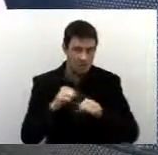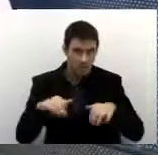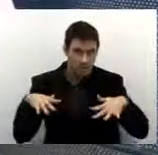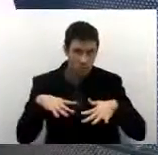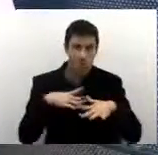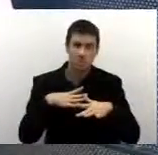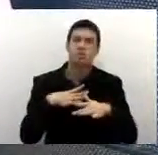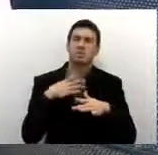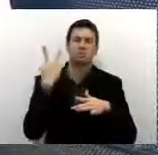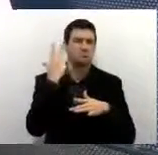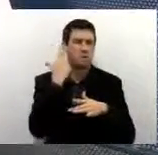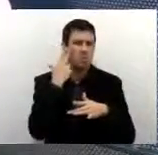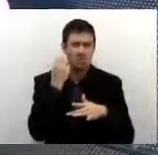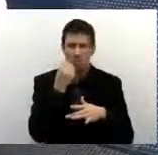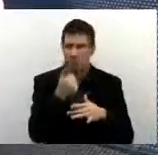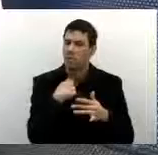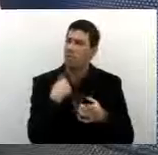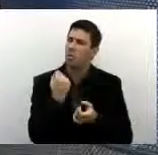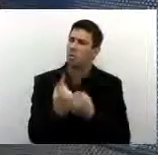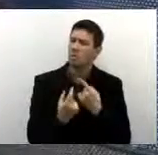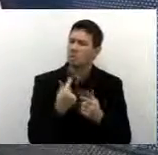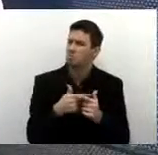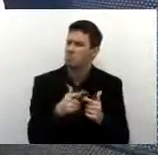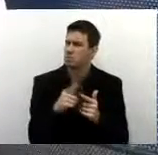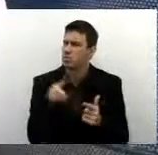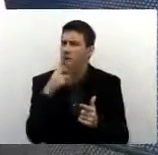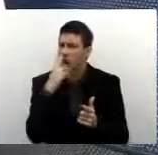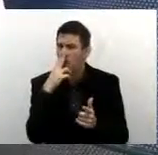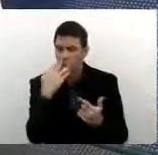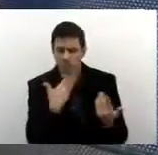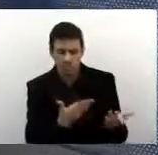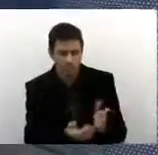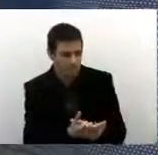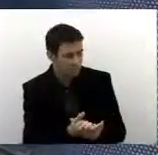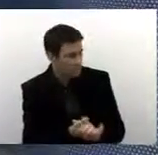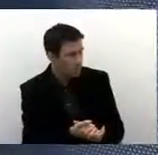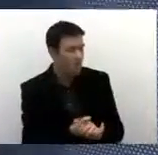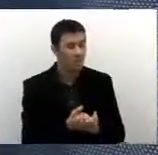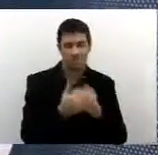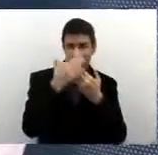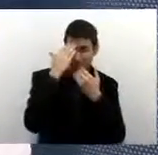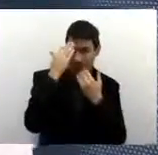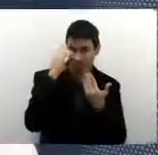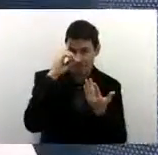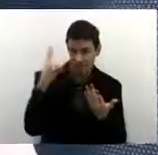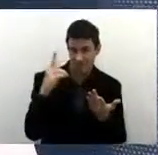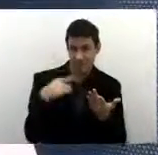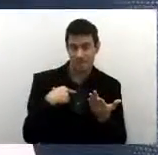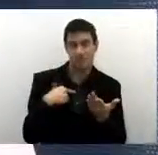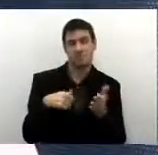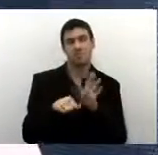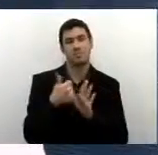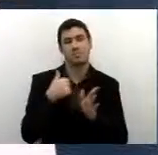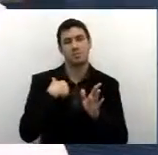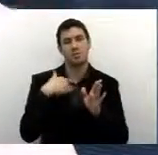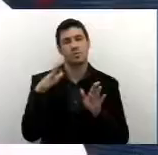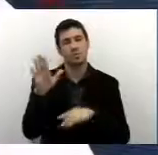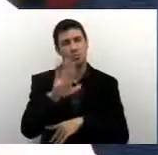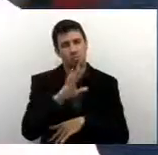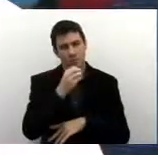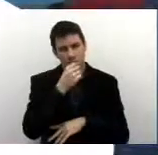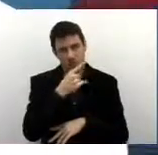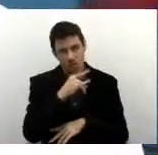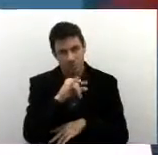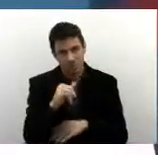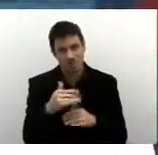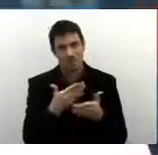todas normais ou teve aí algum problema? Bom dia, obrigado por falar com a TV Câmara. Obrigado, primeiramente, a todos os telespectadores. Obrigado